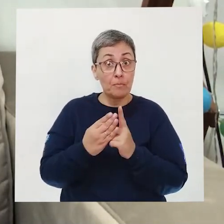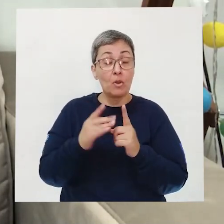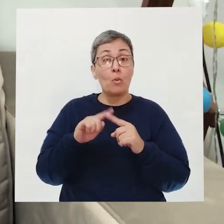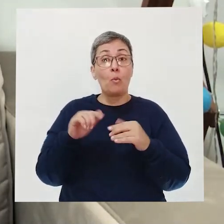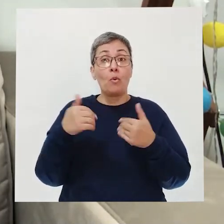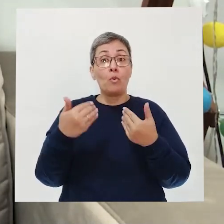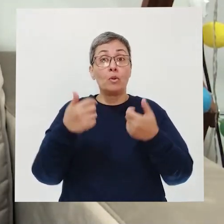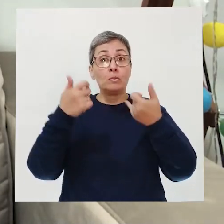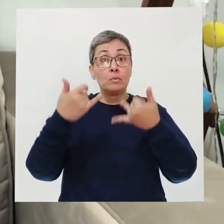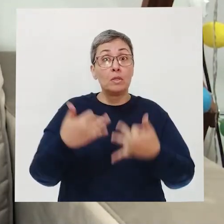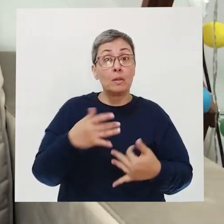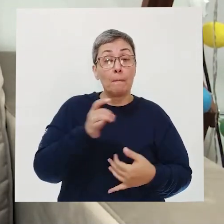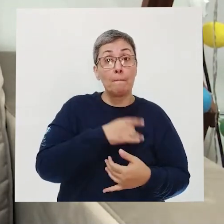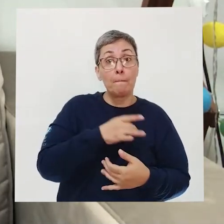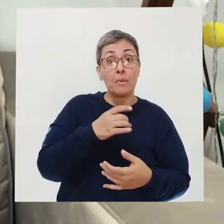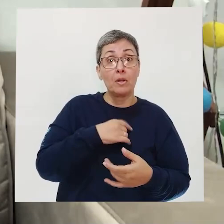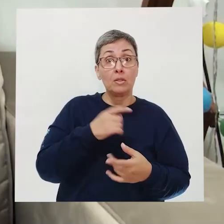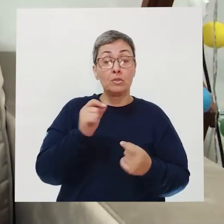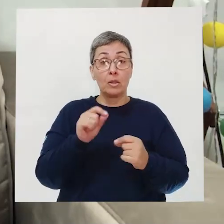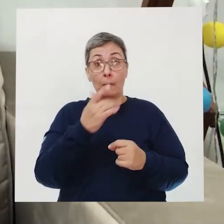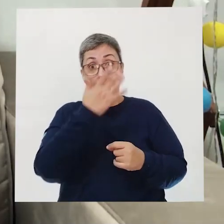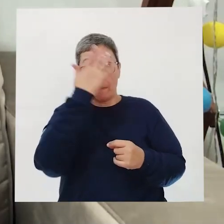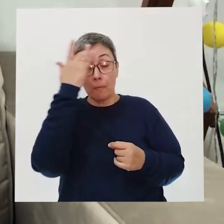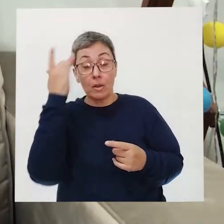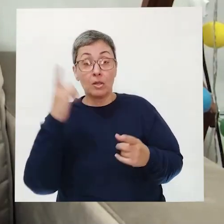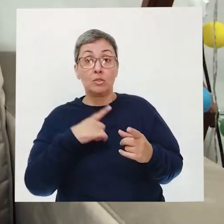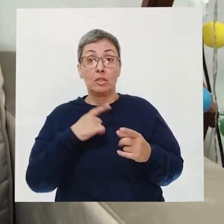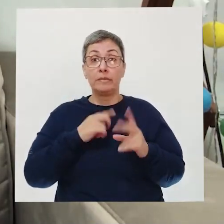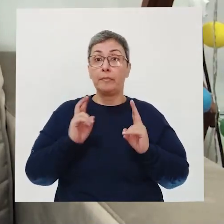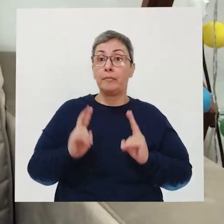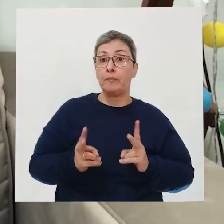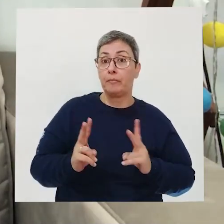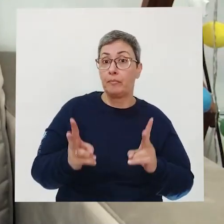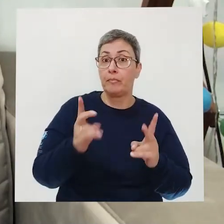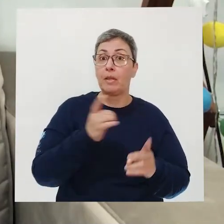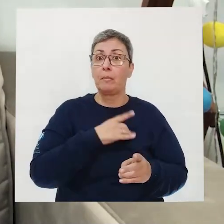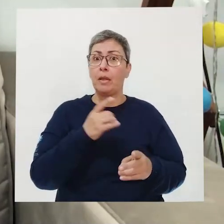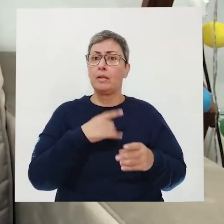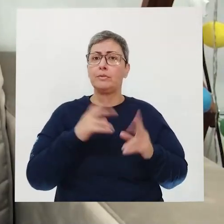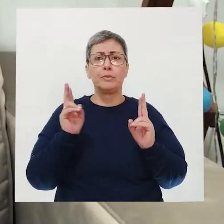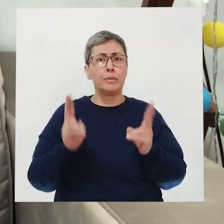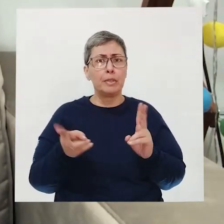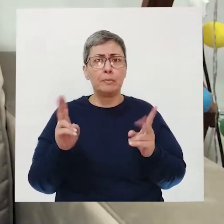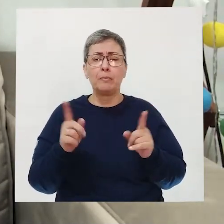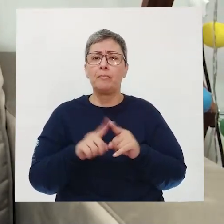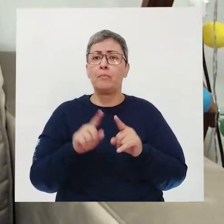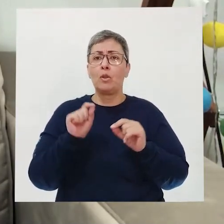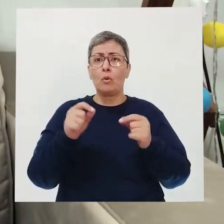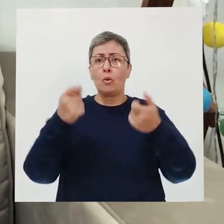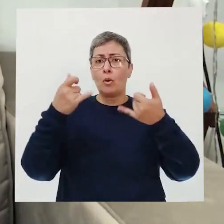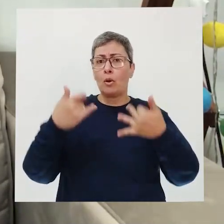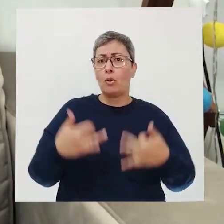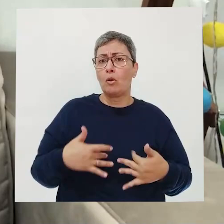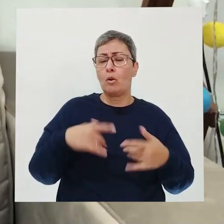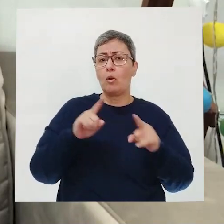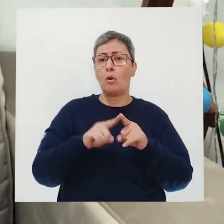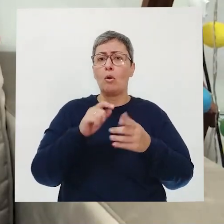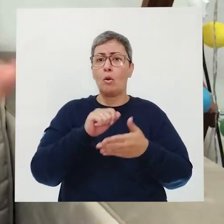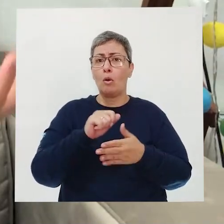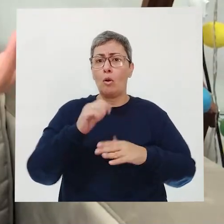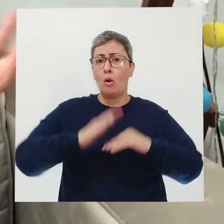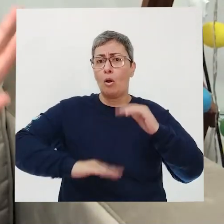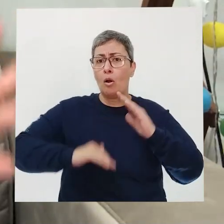quando você está falando do medo de uma pessoa que está constantemente com medo, a gente está falando de uma atividade